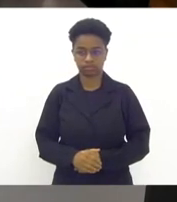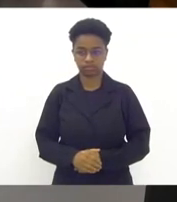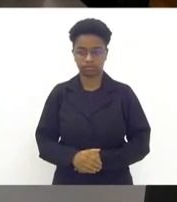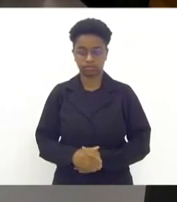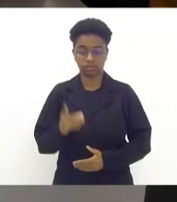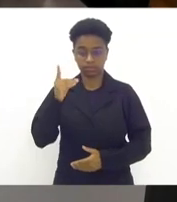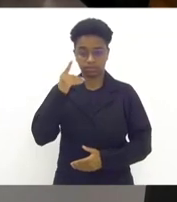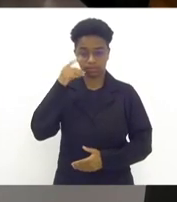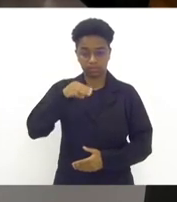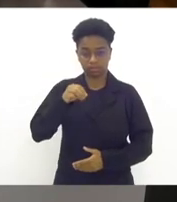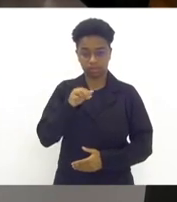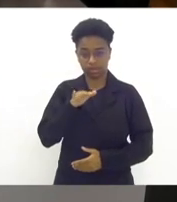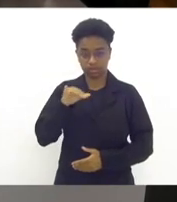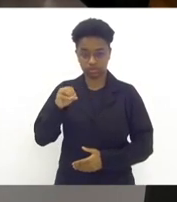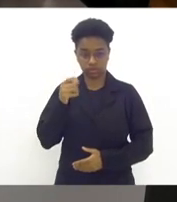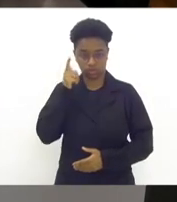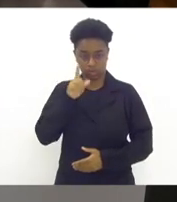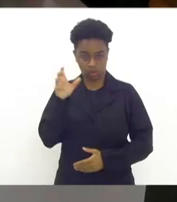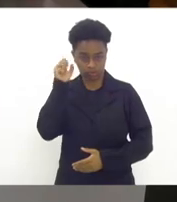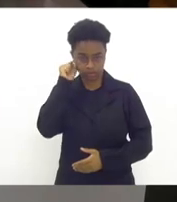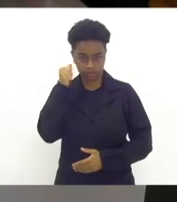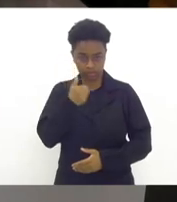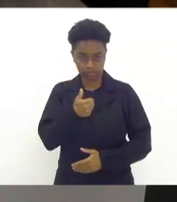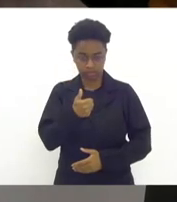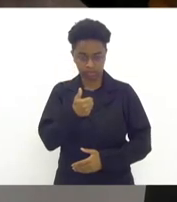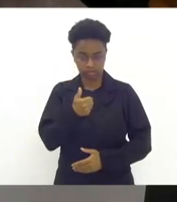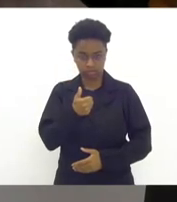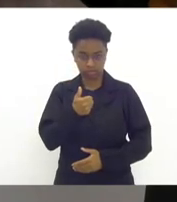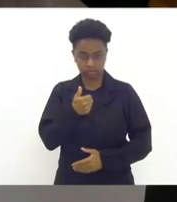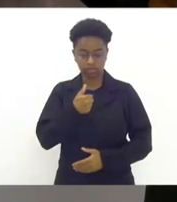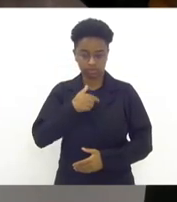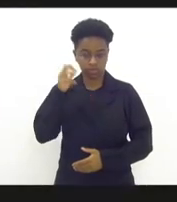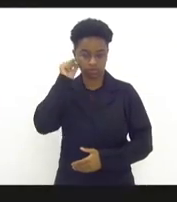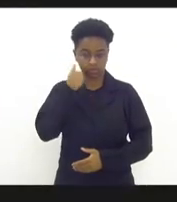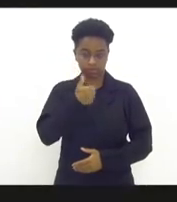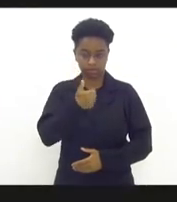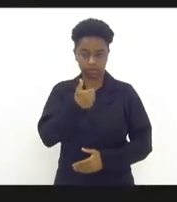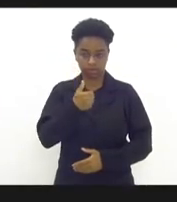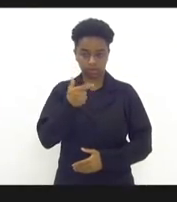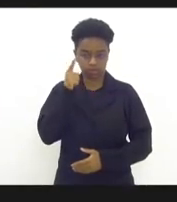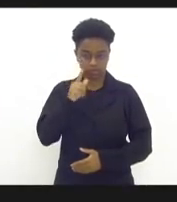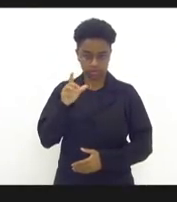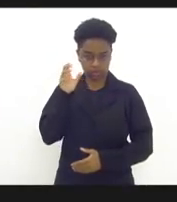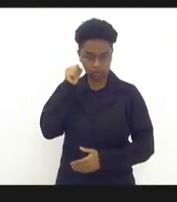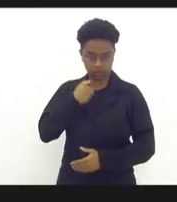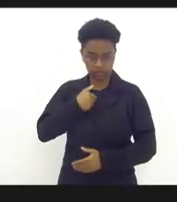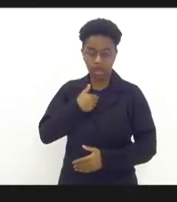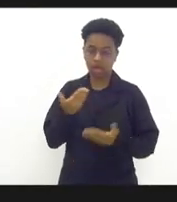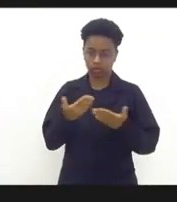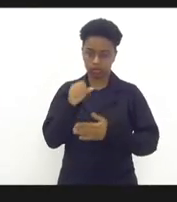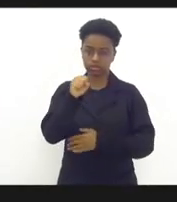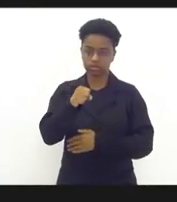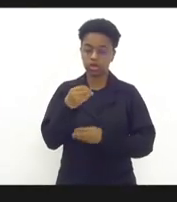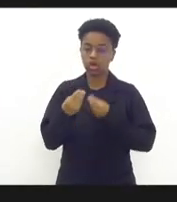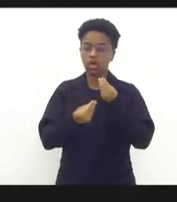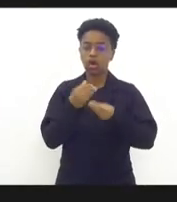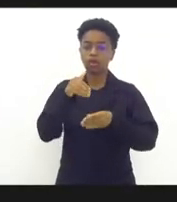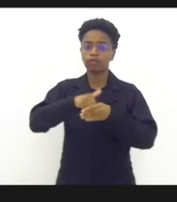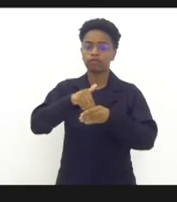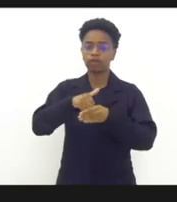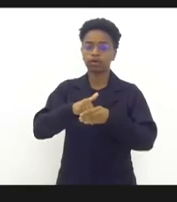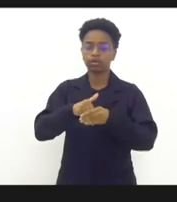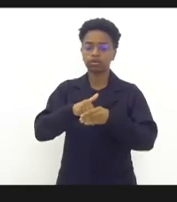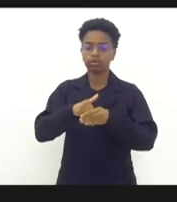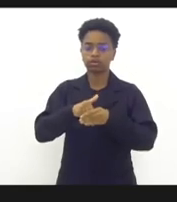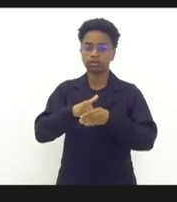Deputado Márcio Gualberto, o senhor nos ouve? Eu estou ouvindo bem, a senhora me ouve? Agora sim. Como o senhor vota, então, por